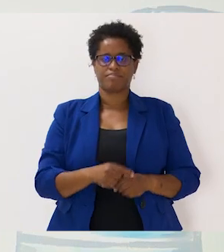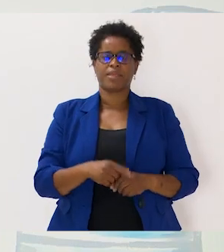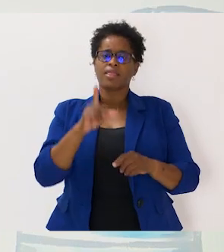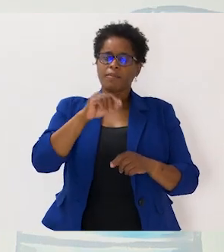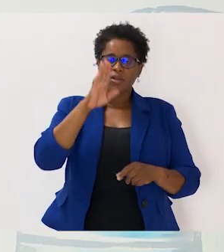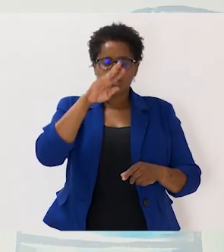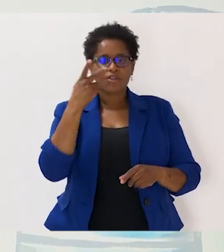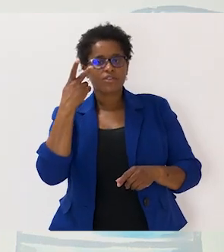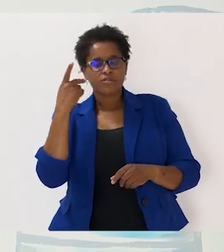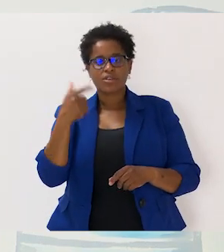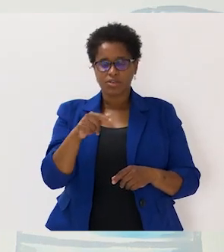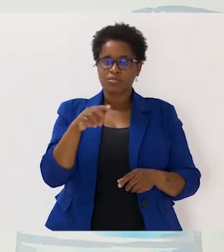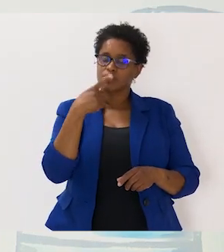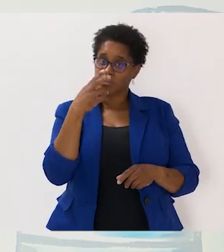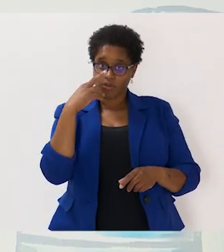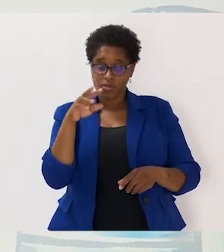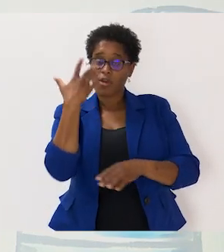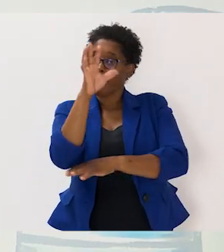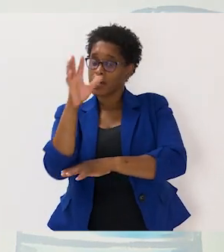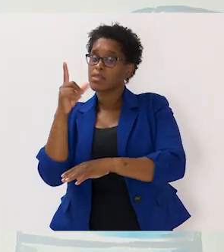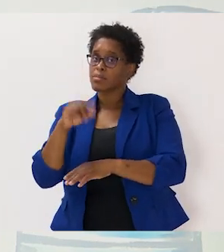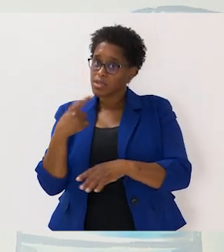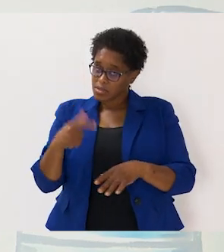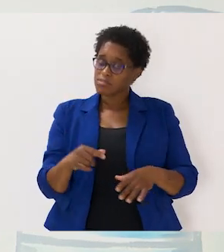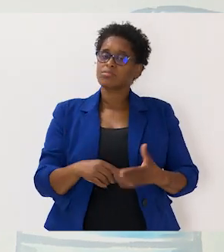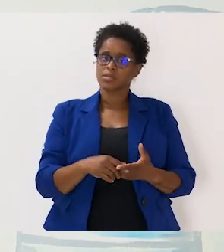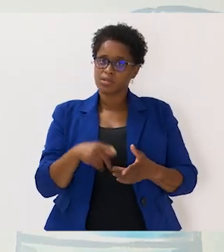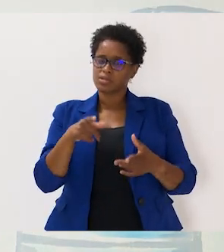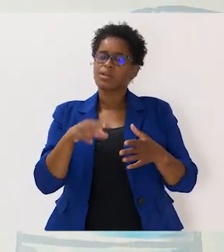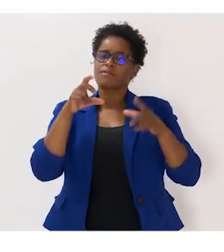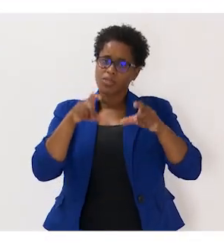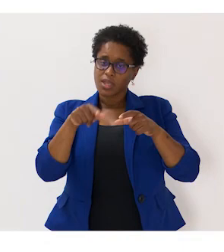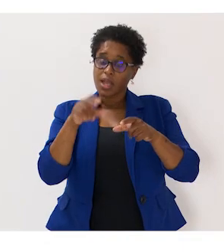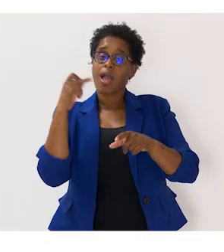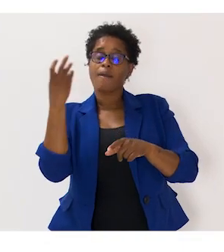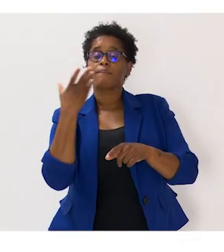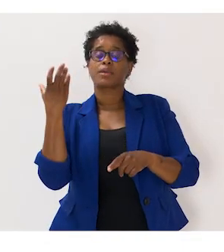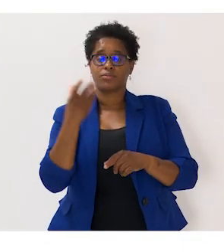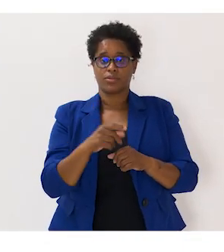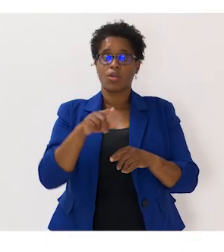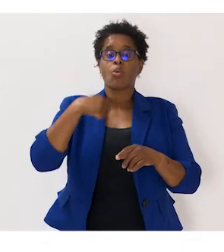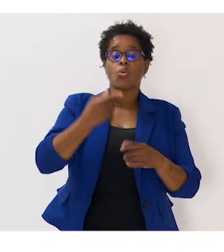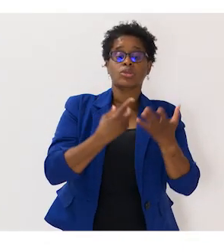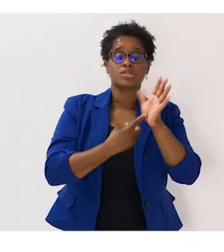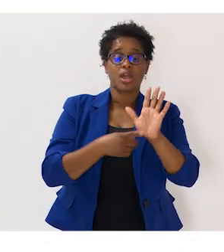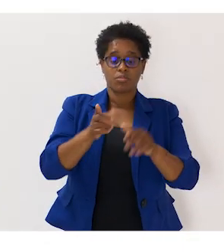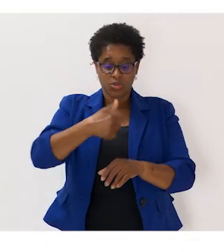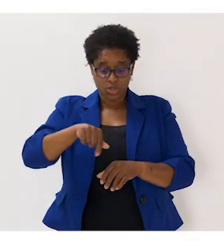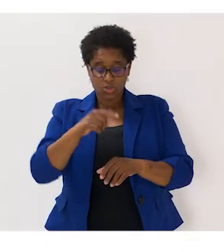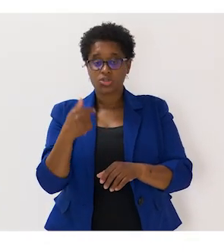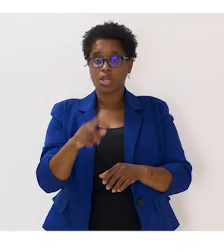os seres que nós encontramos numa floresta também estão adaptados para aquele ambiente. Outro exemplo que nós temos